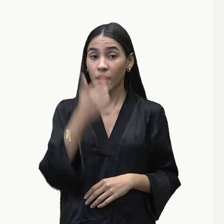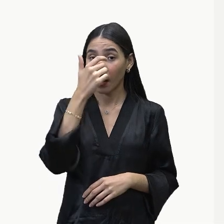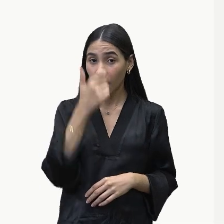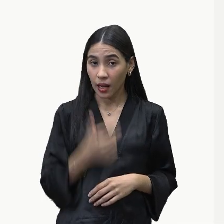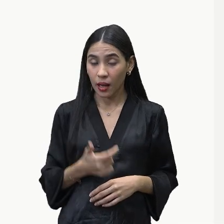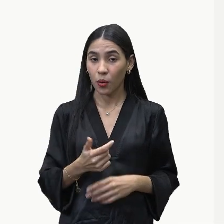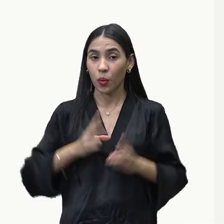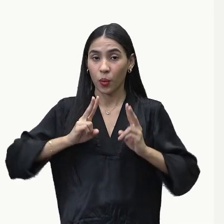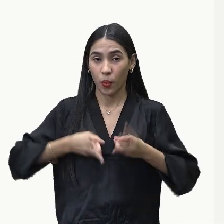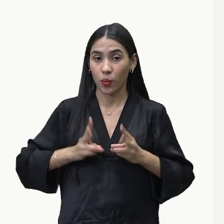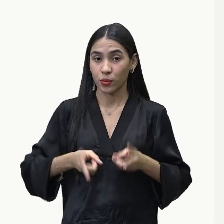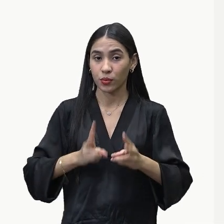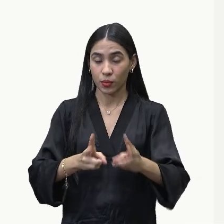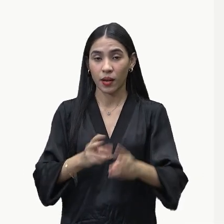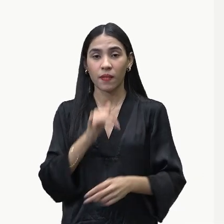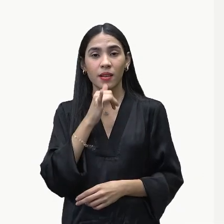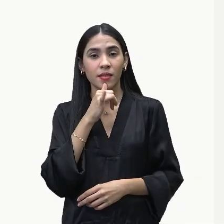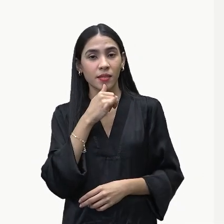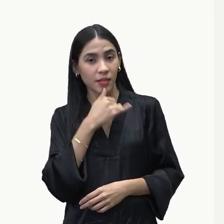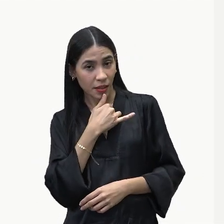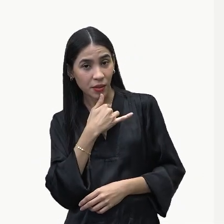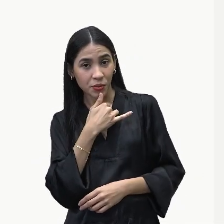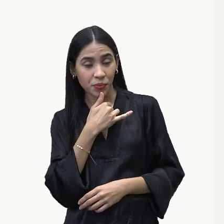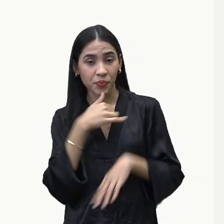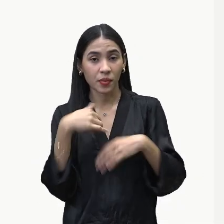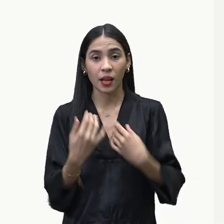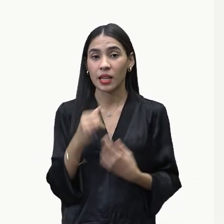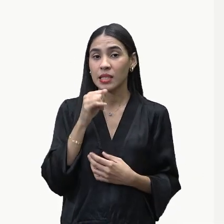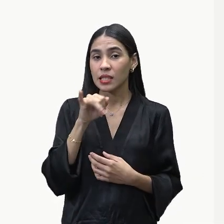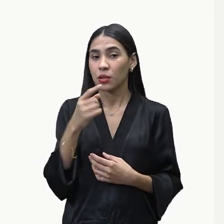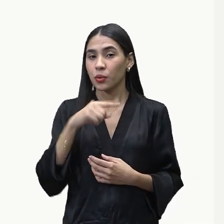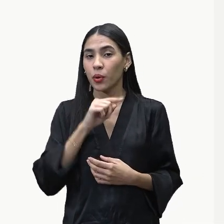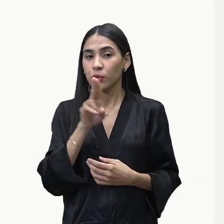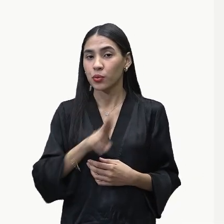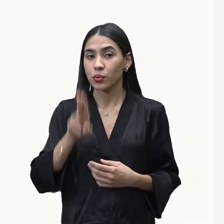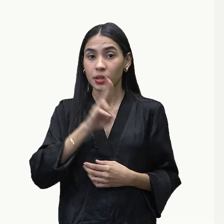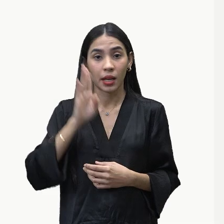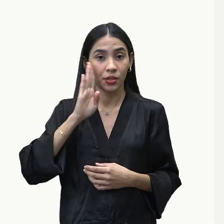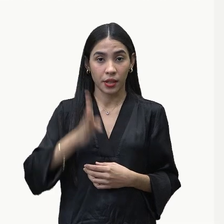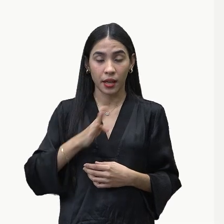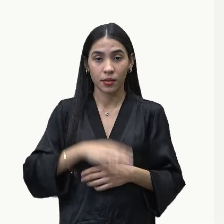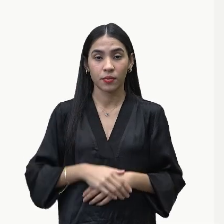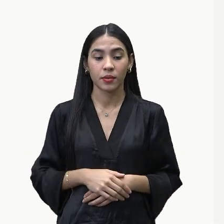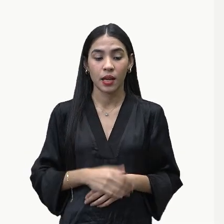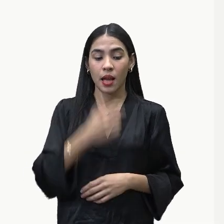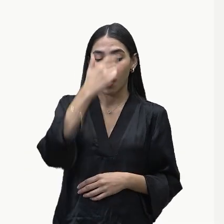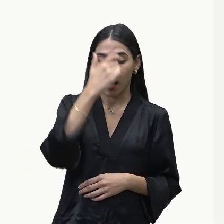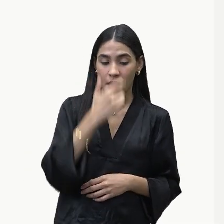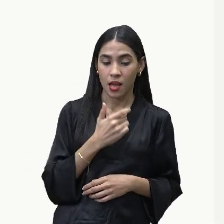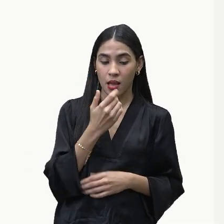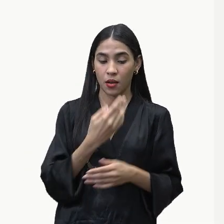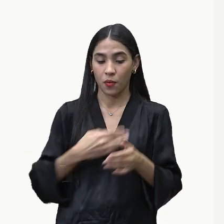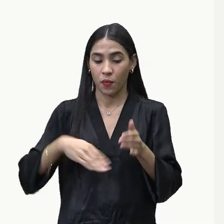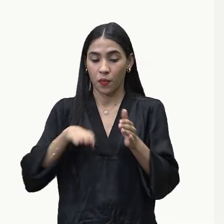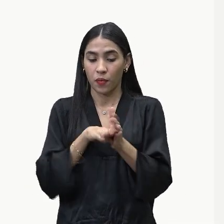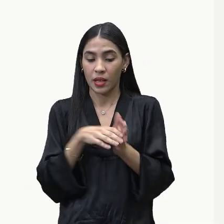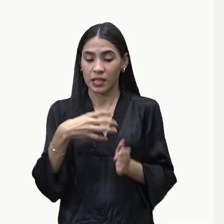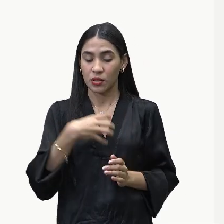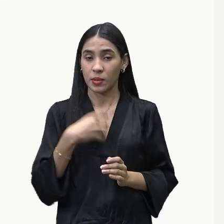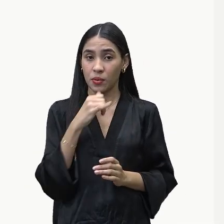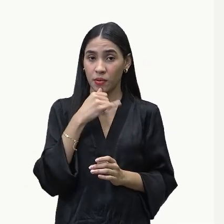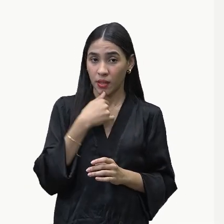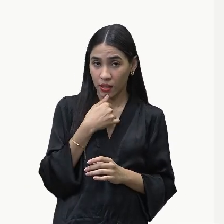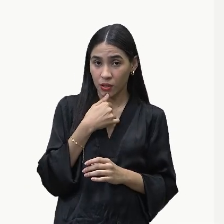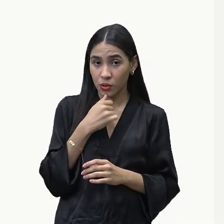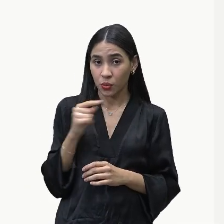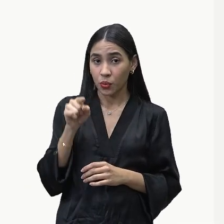vinha, certo? Triste, ok? Se fôssemos colocar numa ordem direta. Eu vinha triste